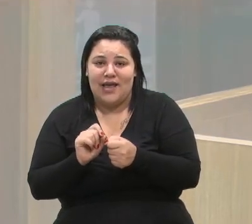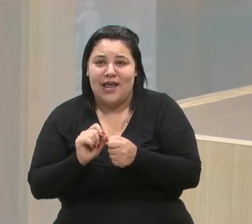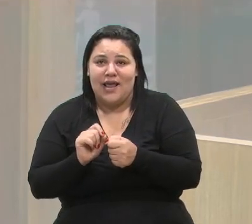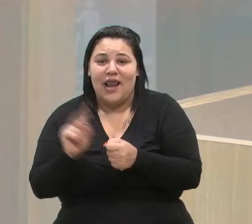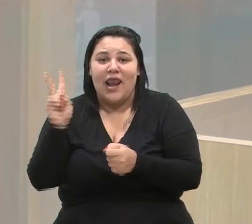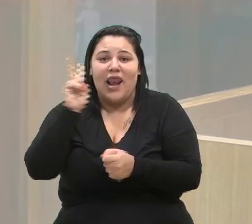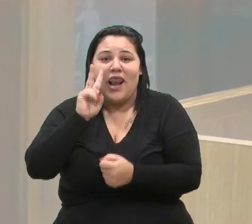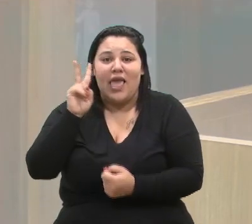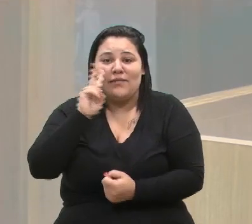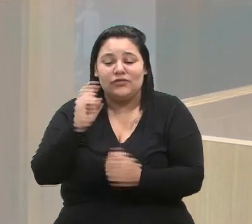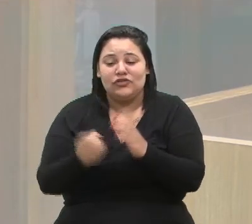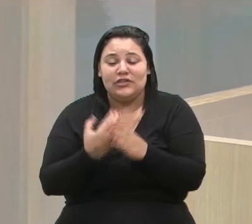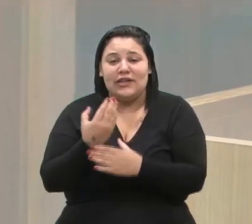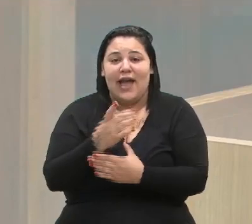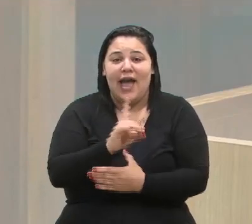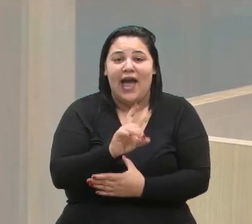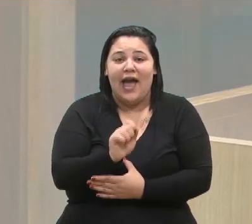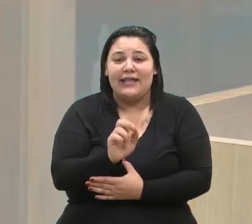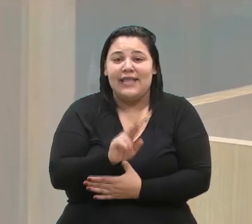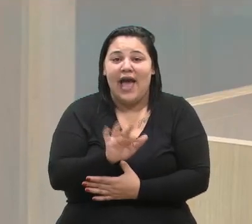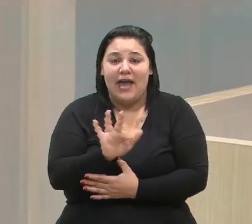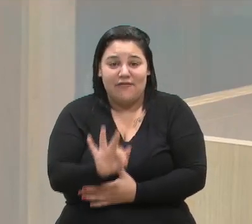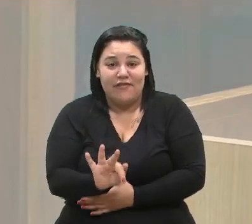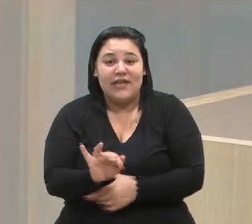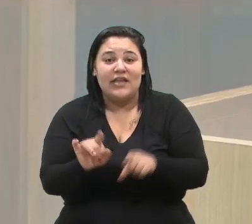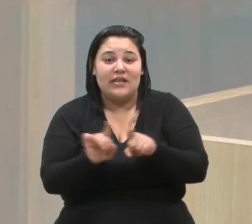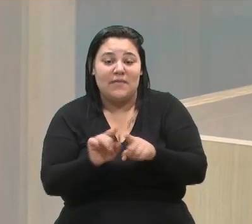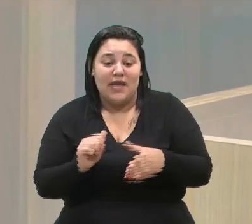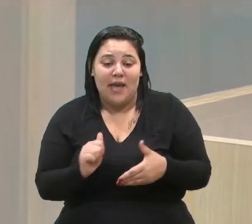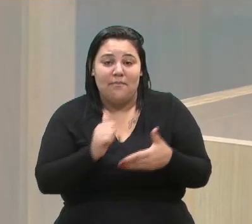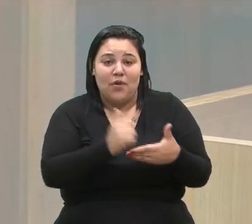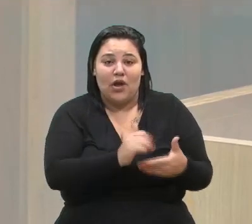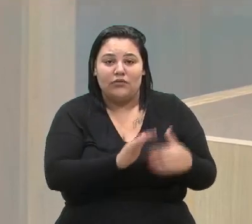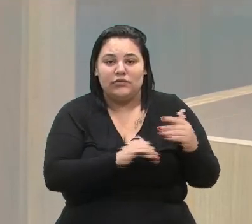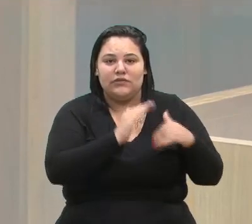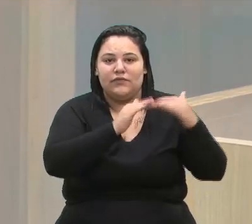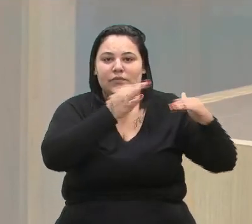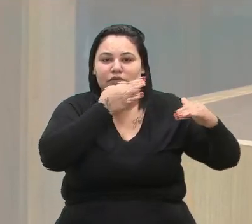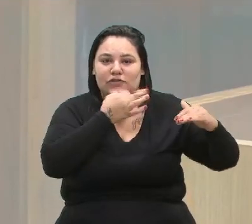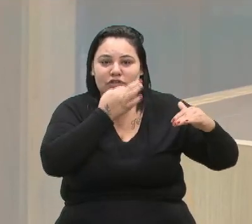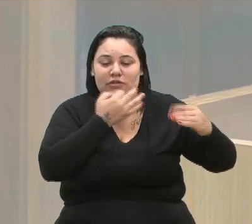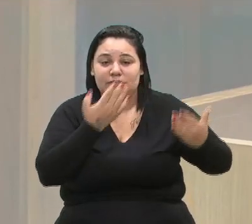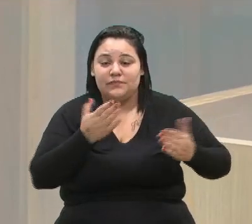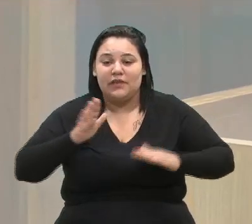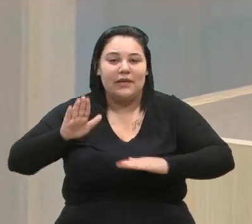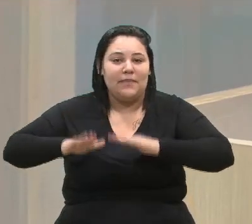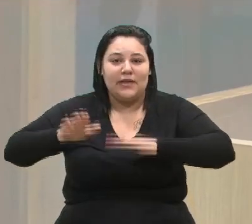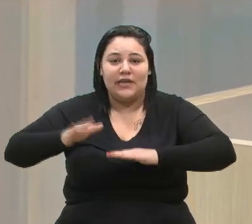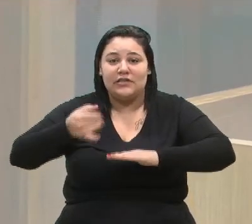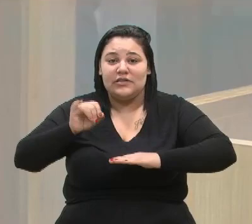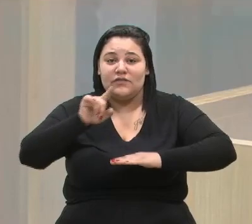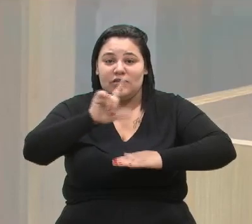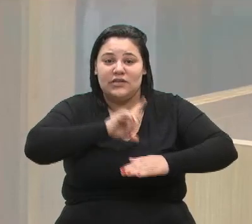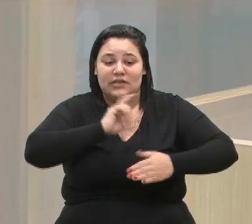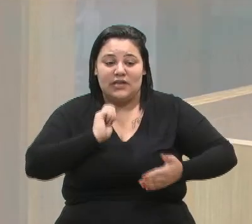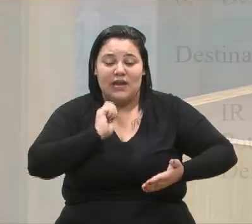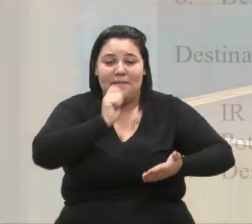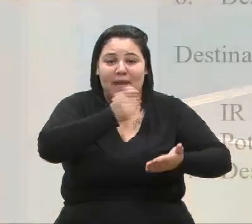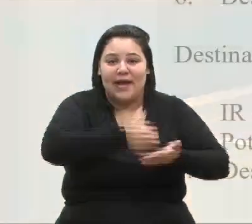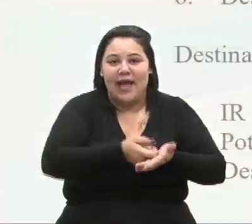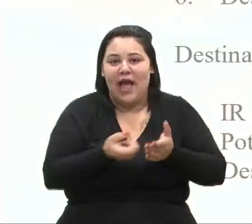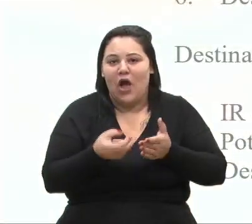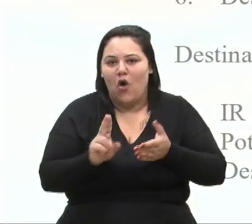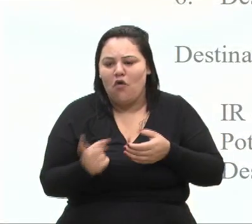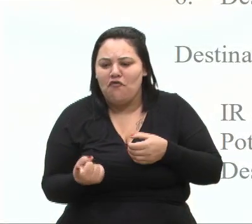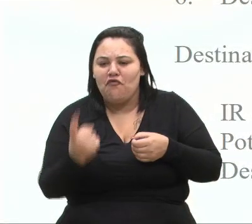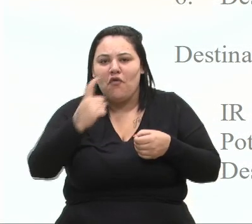as DARFs e contribuir para o desenvolvimento do nosso município. Independente se você tem a pagar ou a restituir,